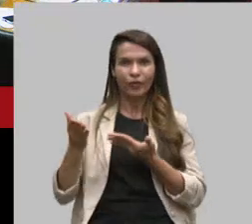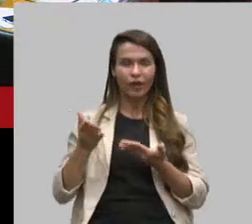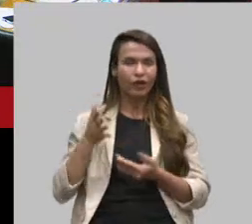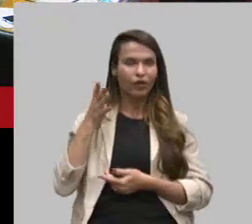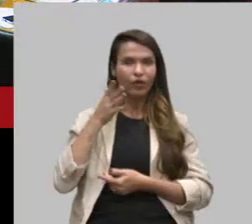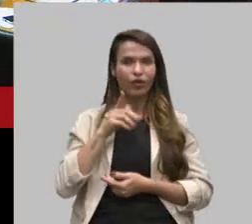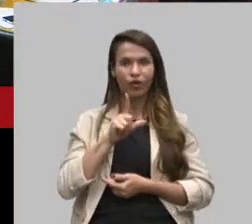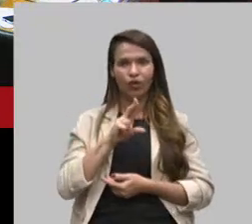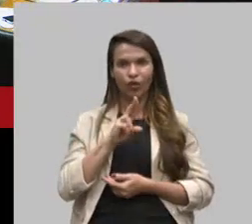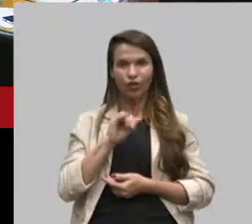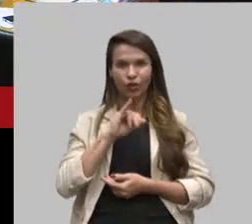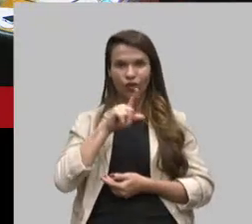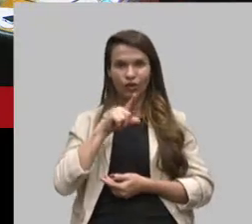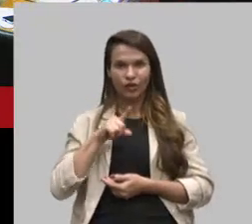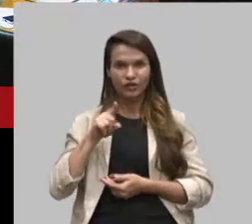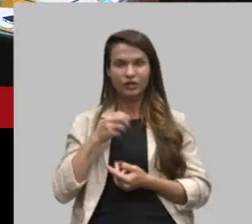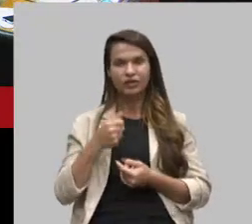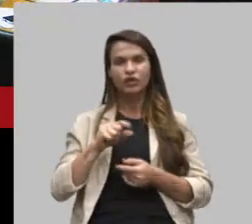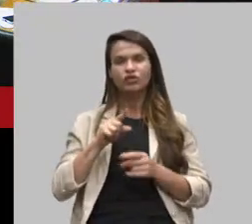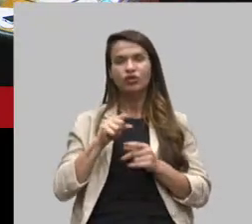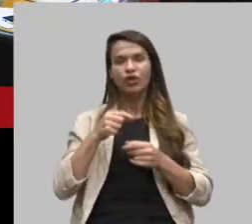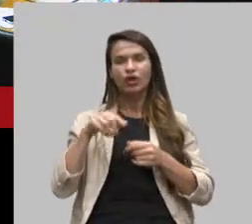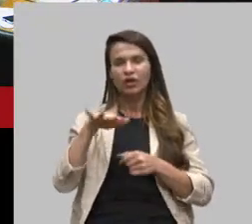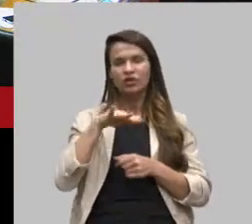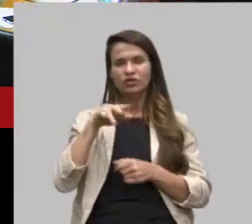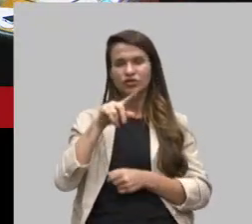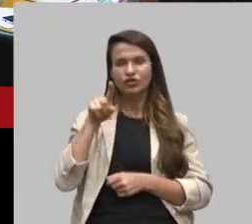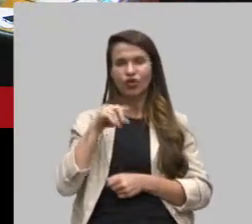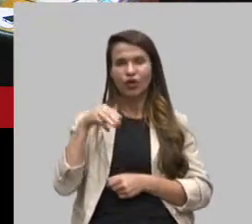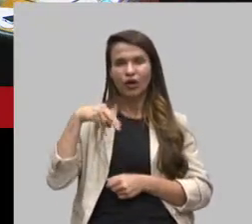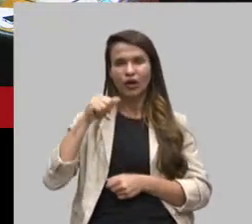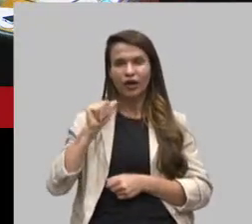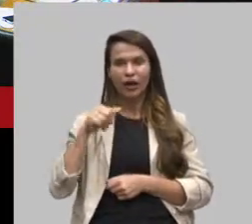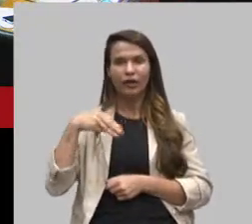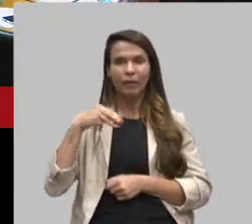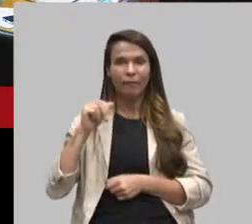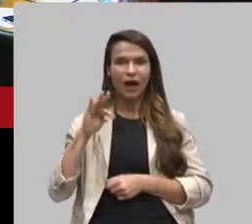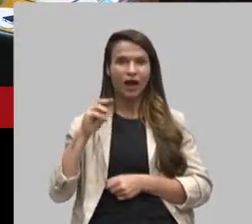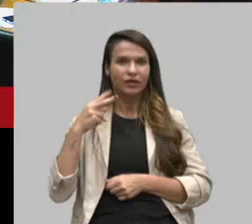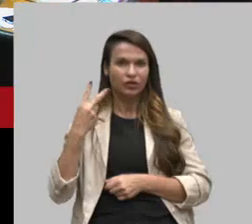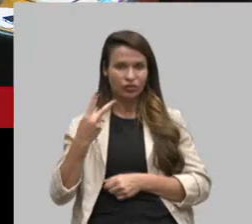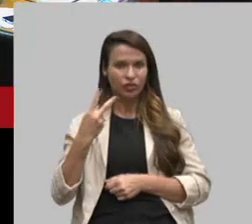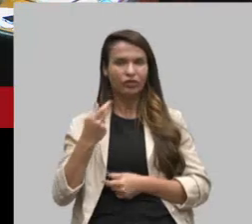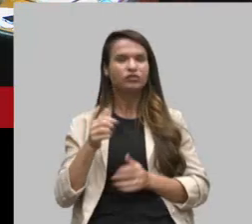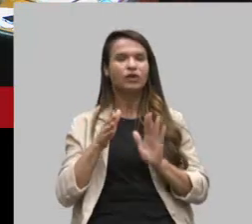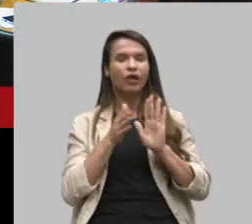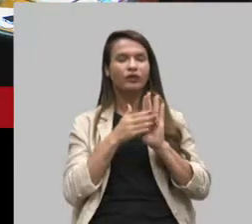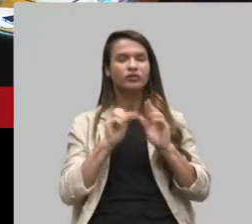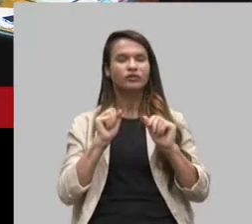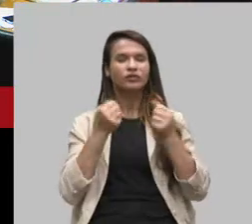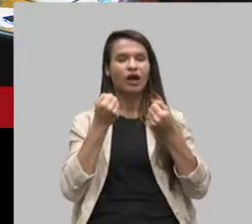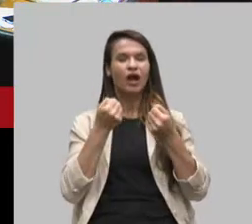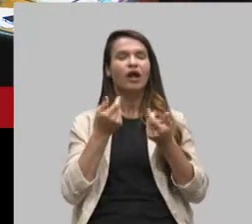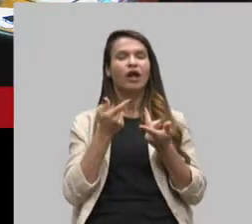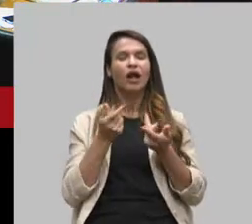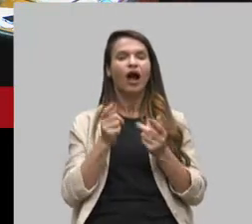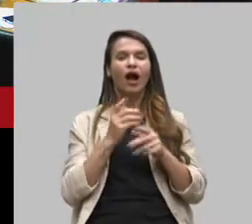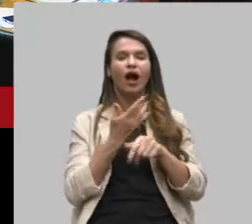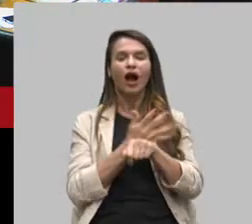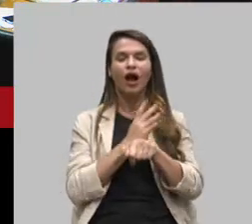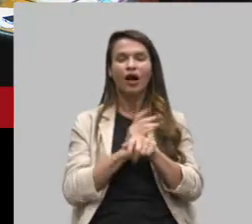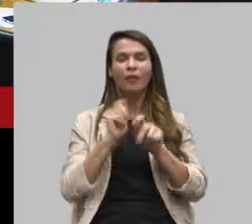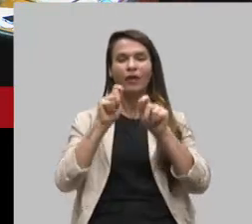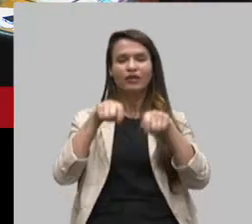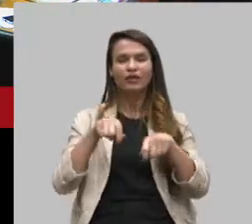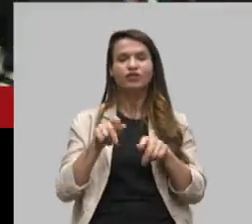luí Otávio Zona da Mata do e eu vim defender essa proposta porque ela não só capacita os nossos professores quando ela agiliza o nosso tempo na na escola